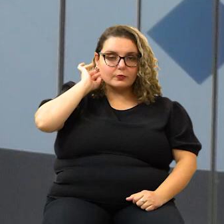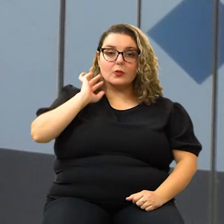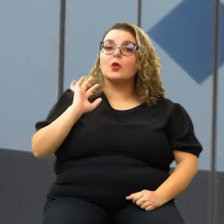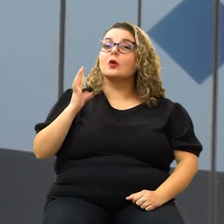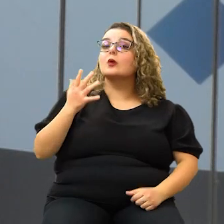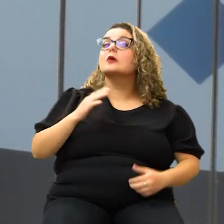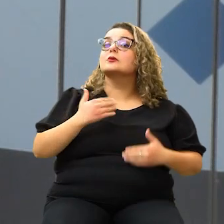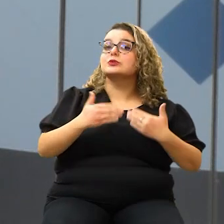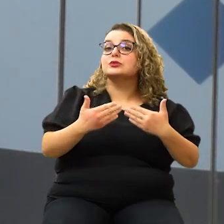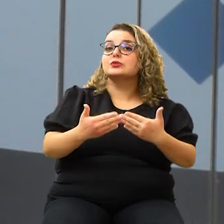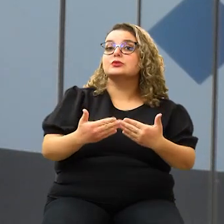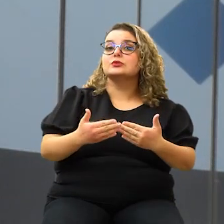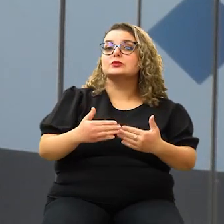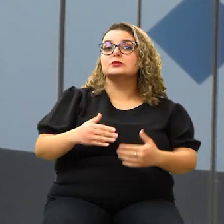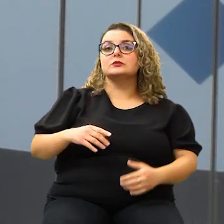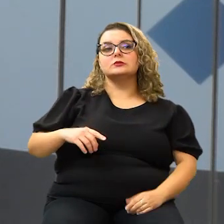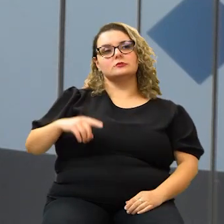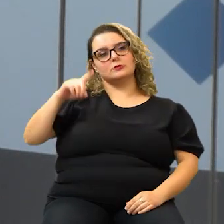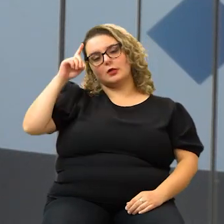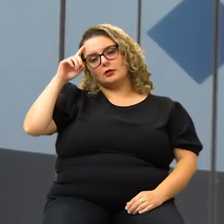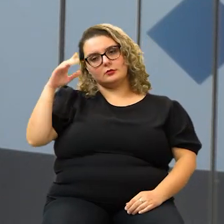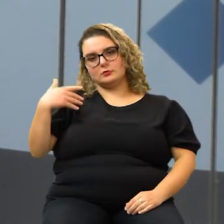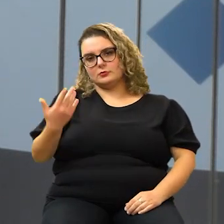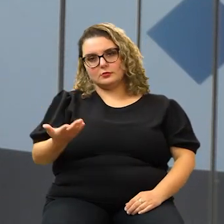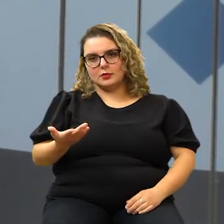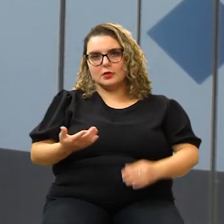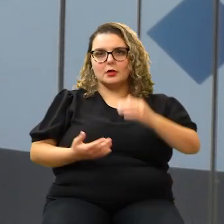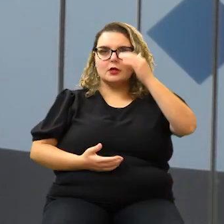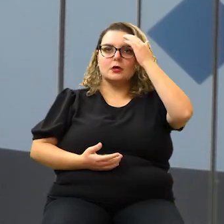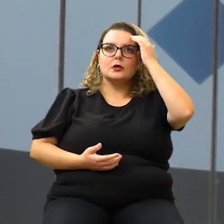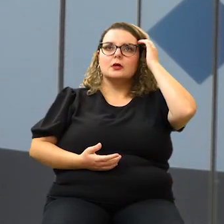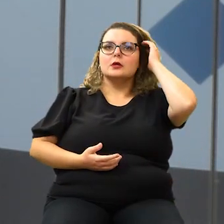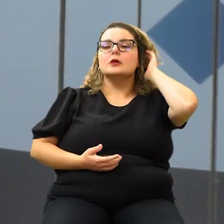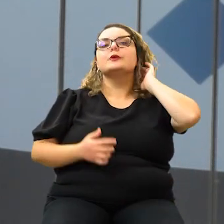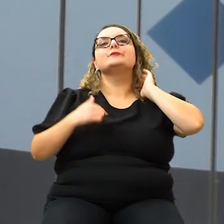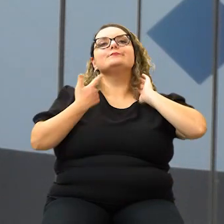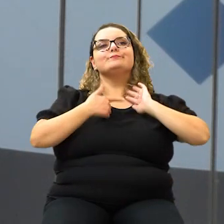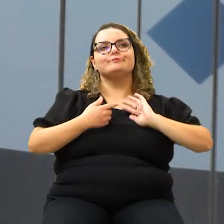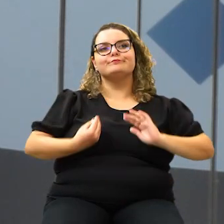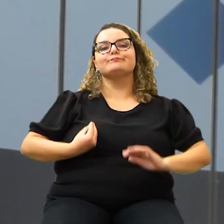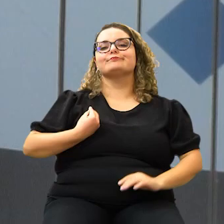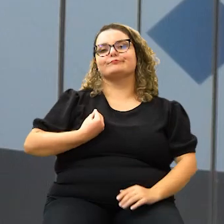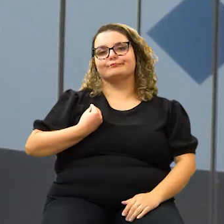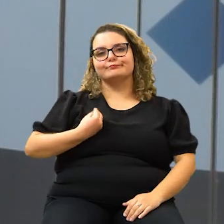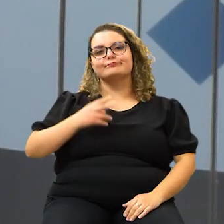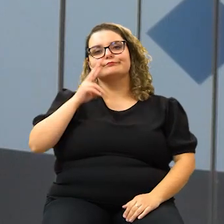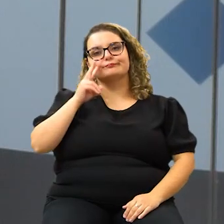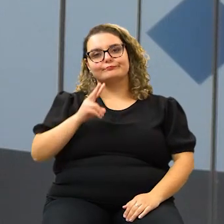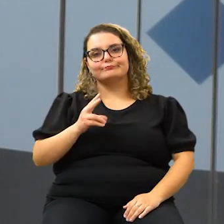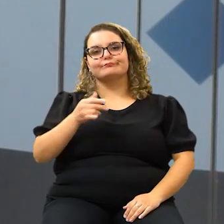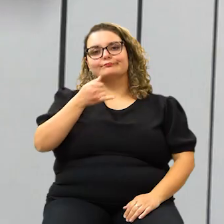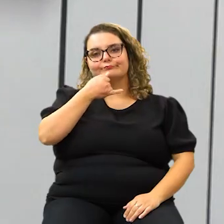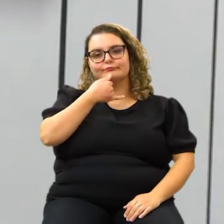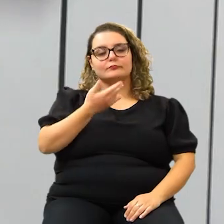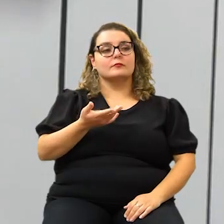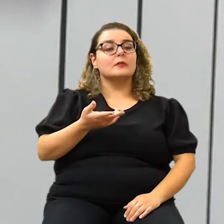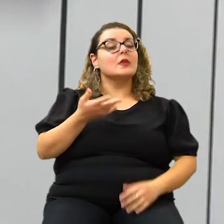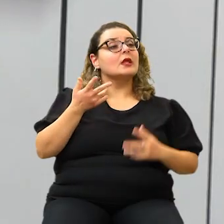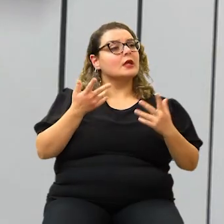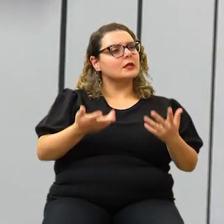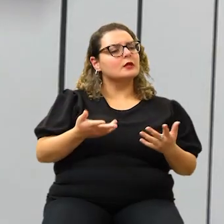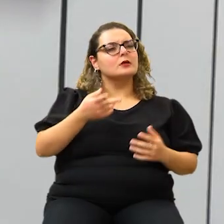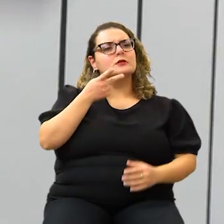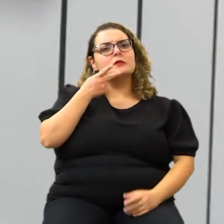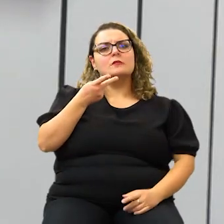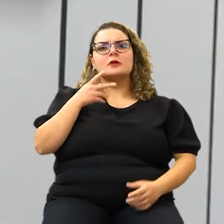ocorrência de eventos nesta frequência, nós estamos vivenciando, infelizmente. Então, né, você falando aí desses